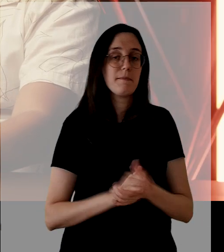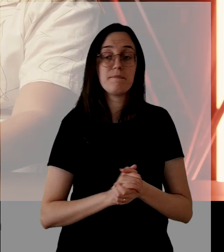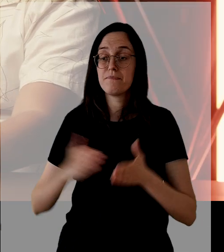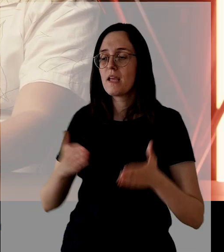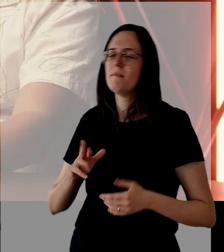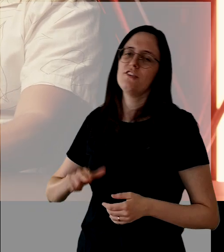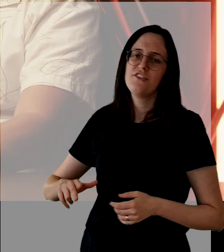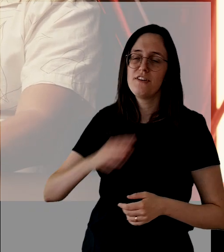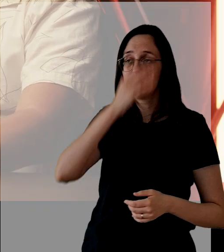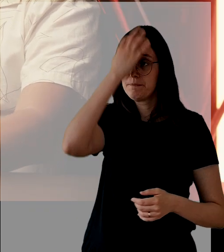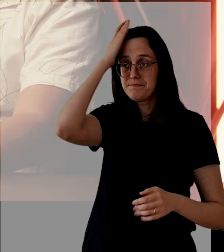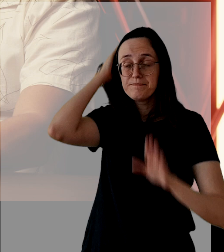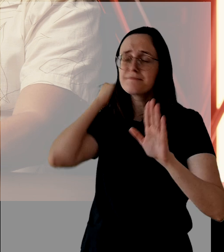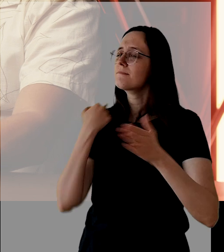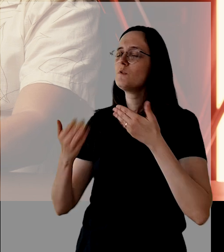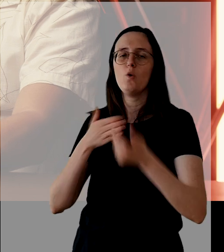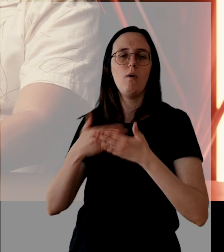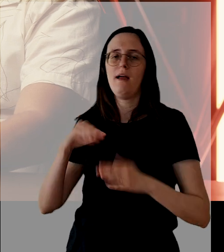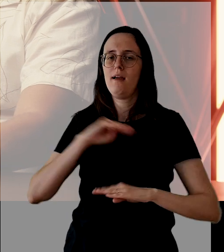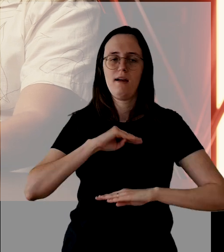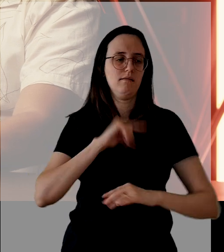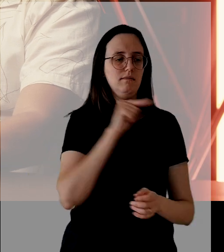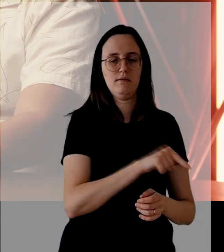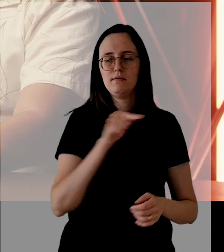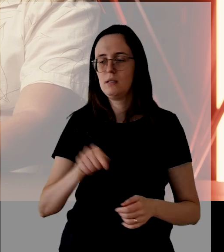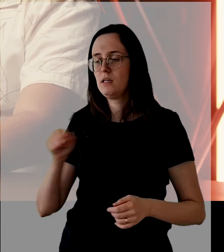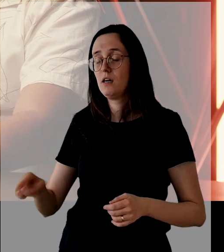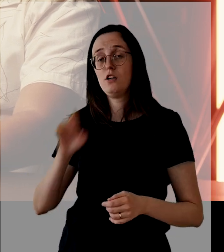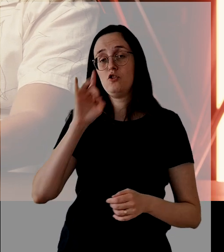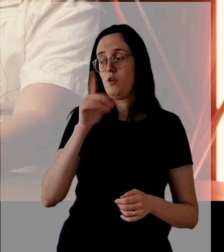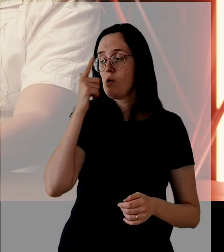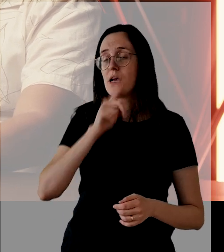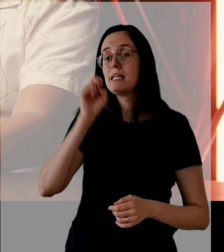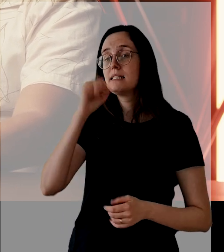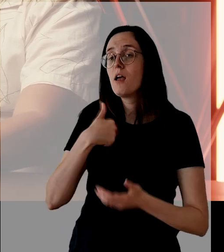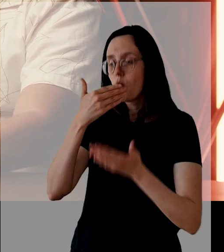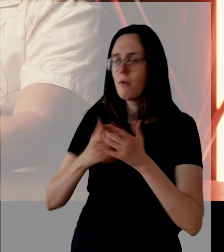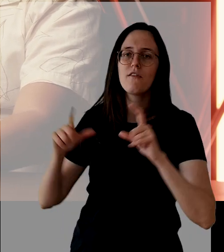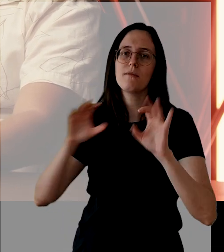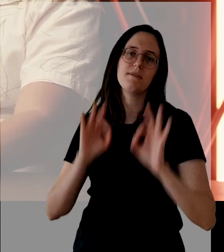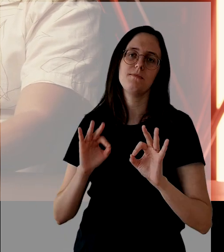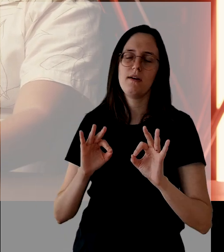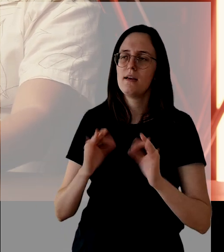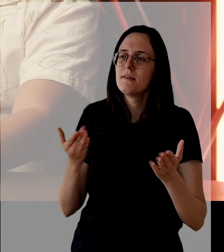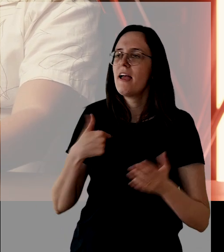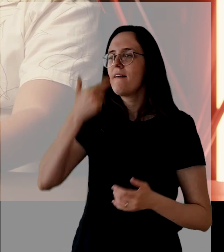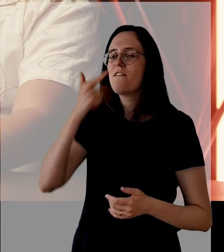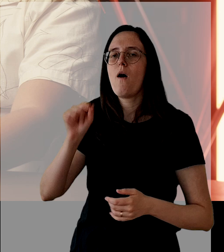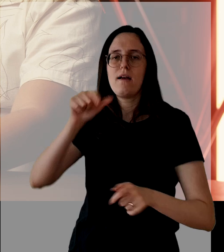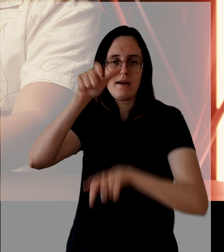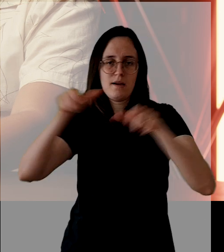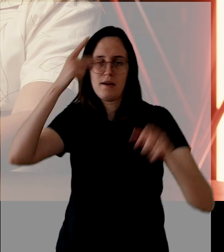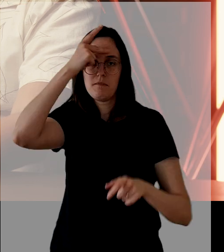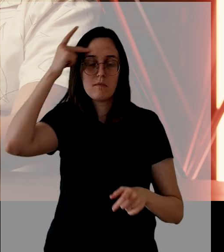caminhos são diferentes, mas em qualquer um dos casos, você só vai fotografar quando você começar a fotografar. Então, assim, o que eu falo para as